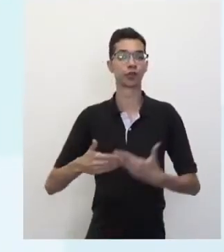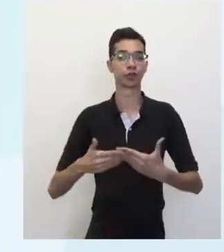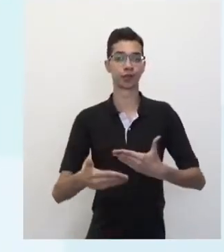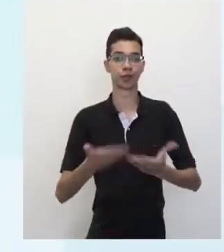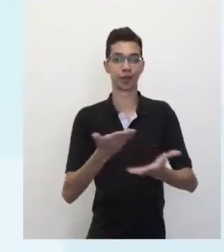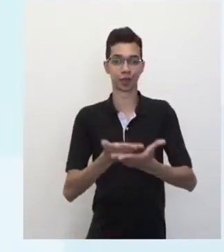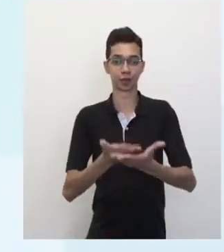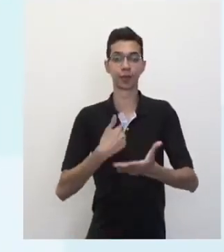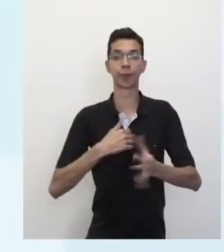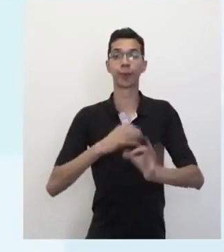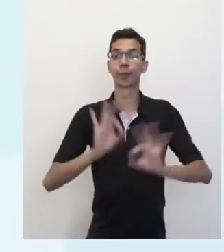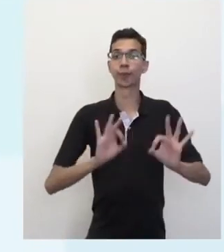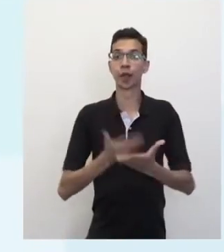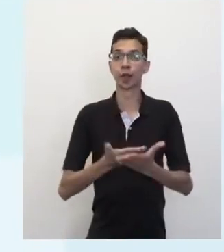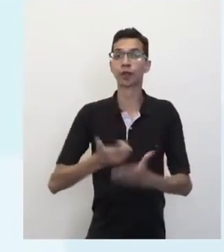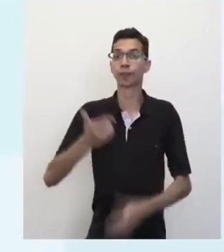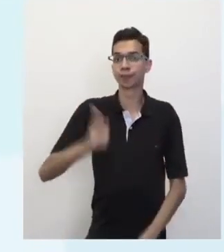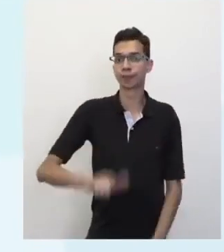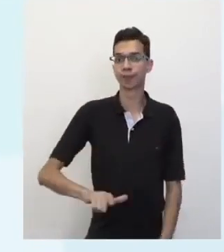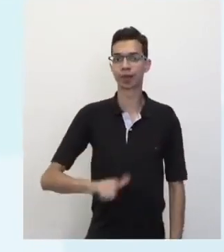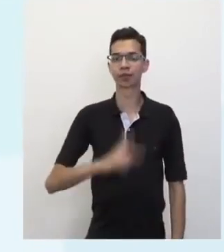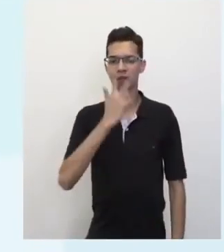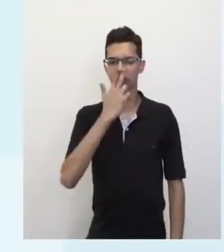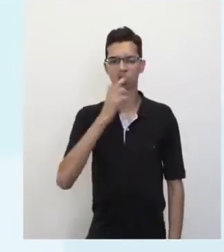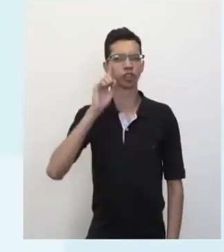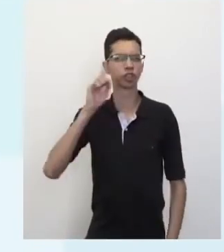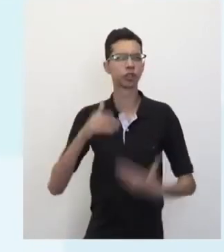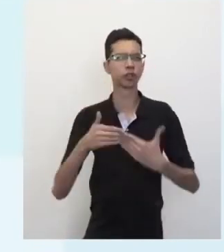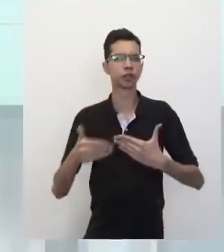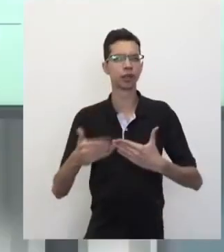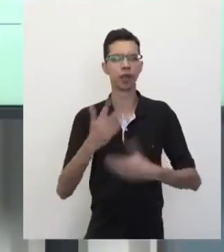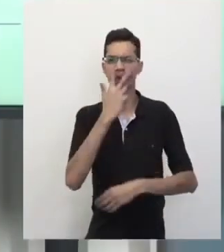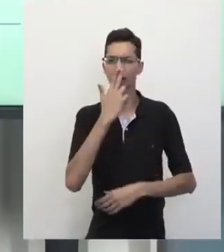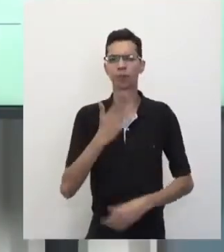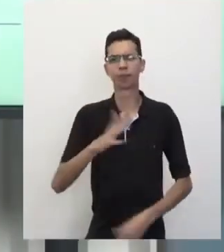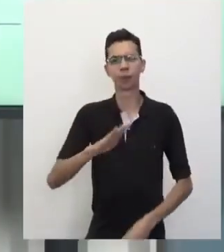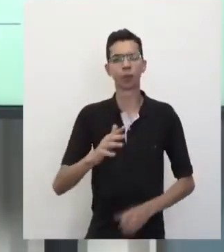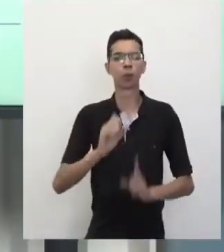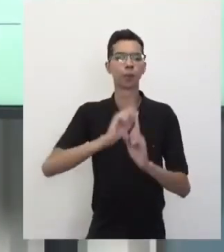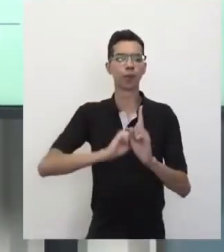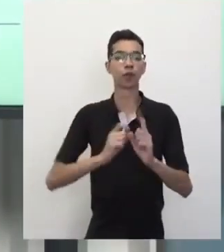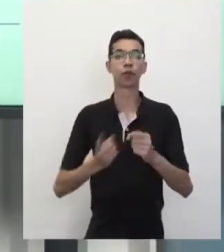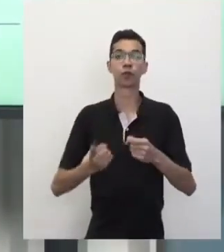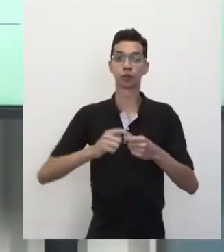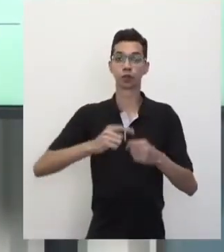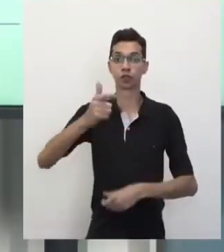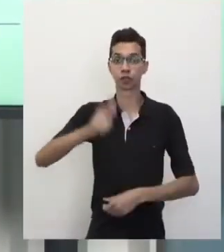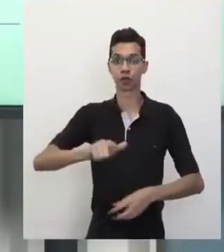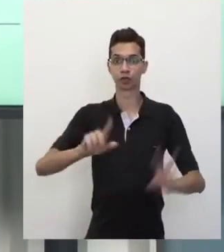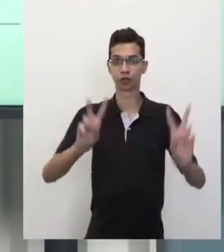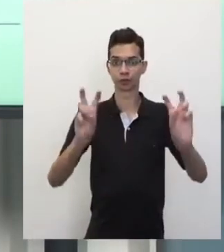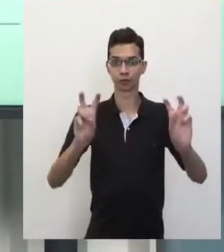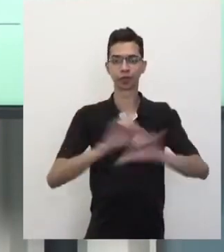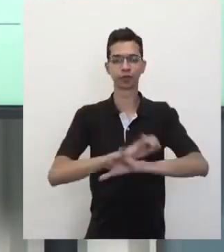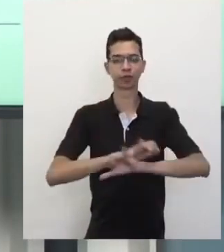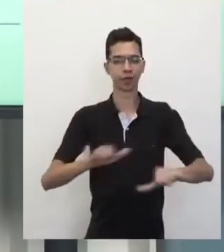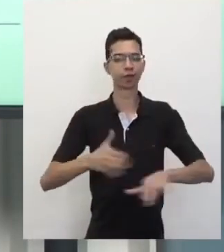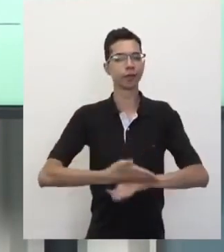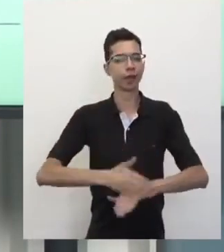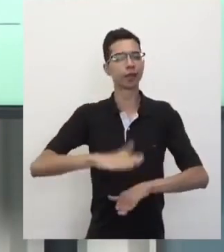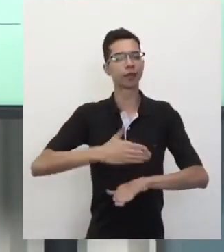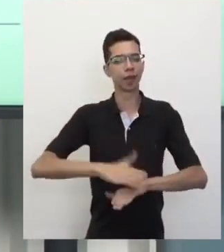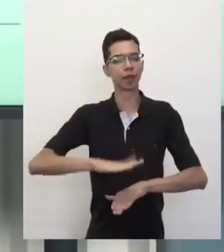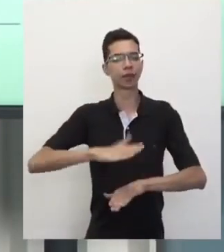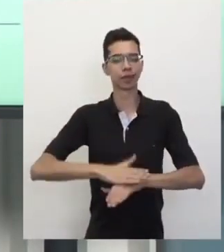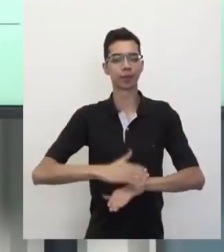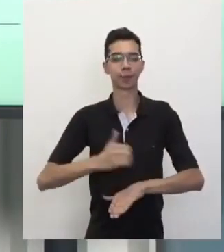Eu preparei mais uma aula para vocês para daqui uns dias, acho que daqui mais ou menos um mês eu vou voltar a falar desse assunto para treinar mais. Na